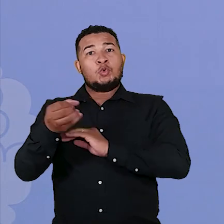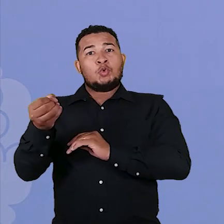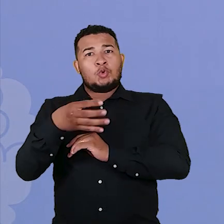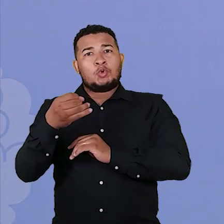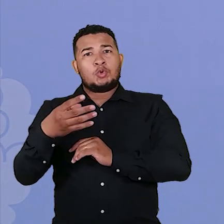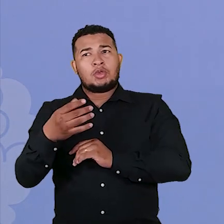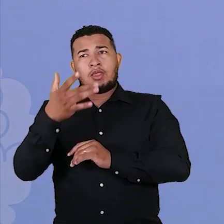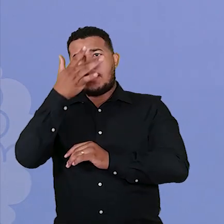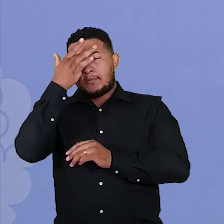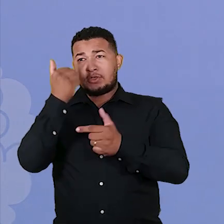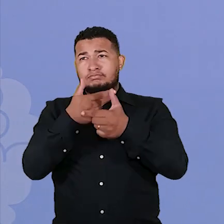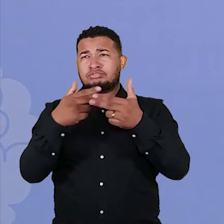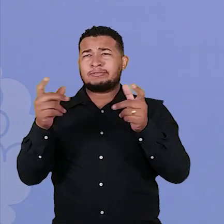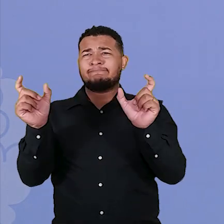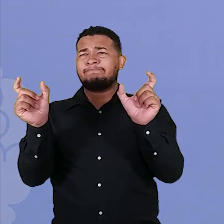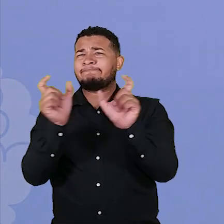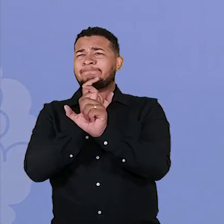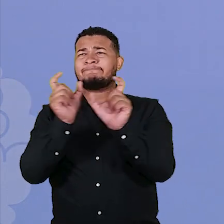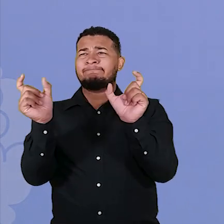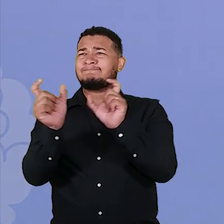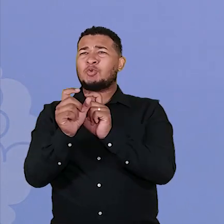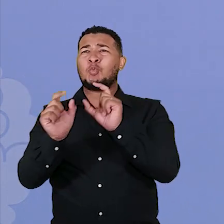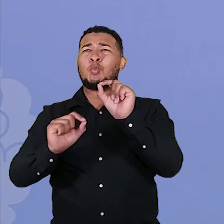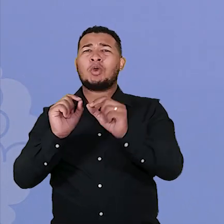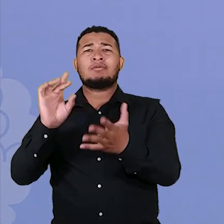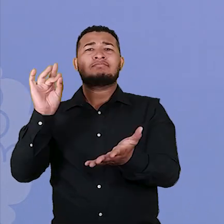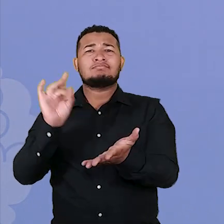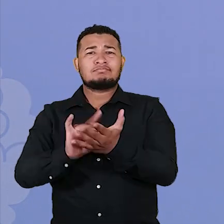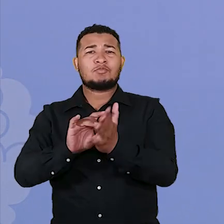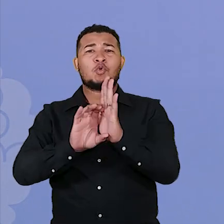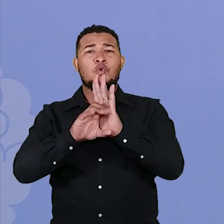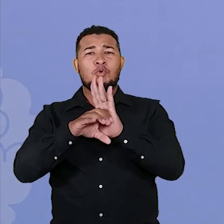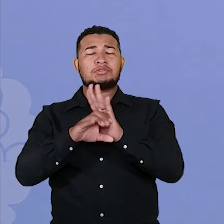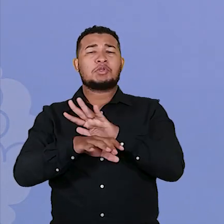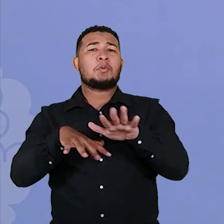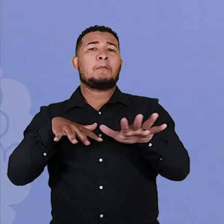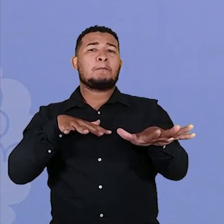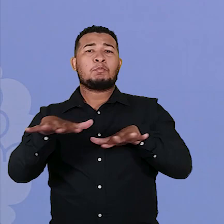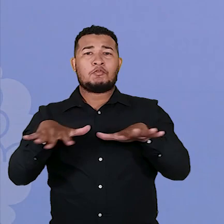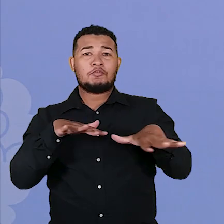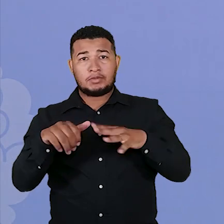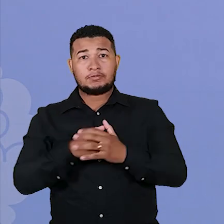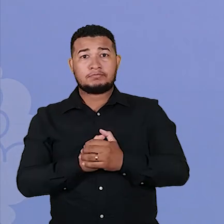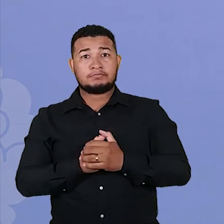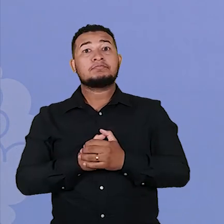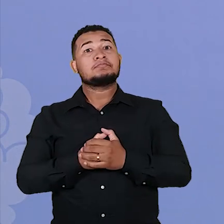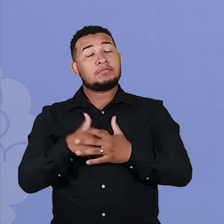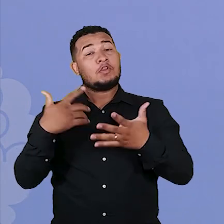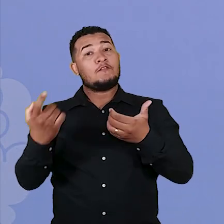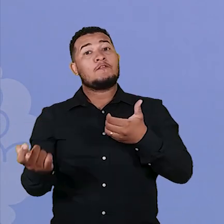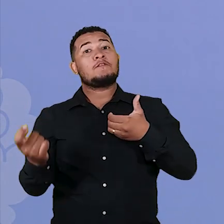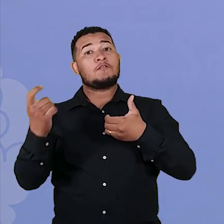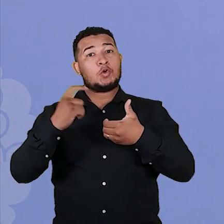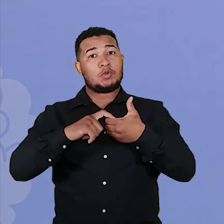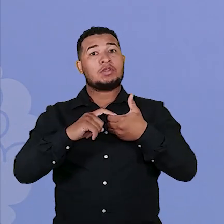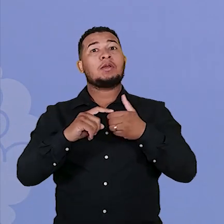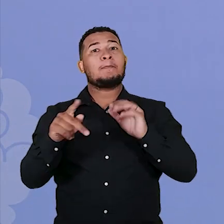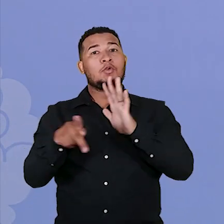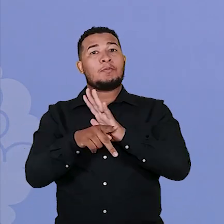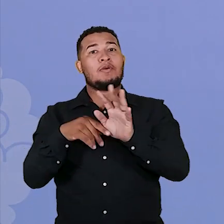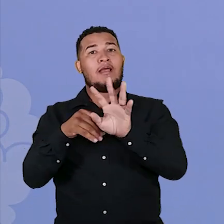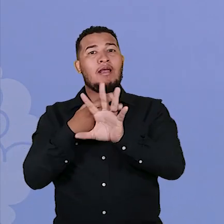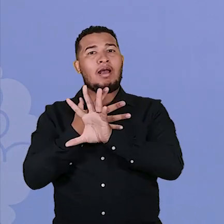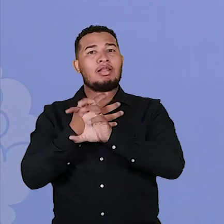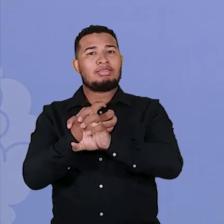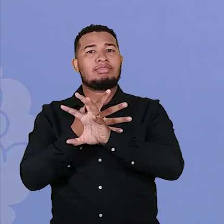muita gente ainda não assimilou o real mesmo o real conceito do movimento ah mas aí eu vou voltar de novo aí